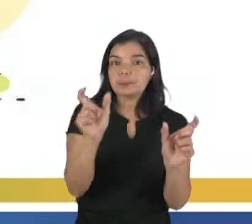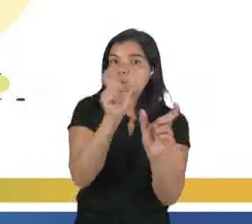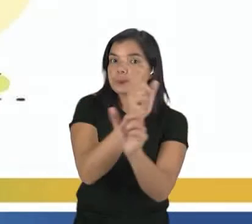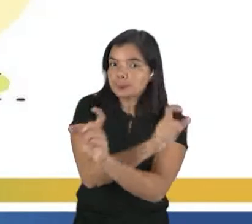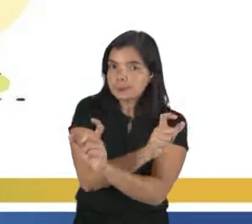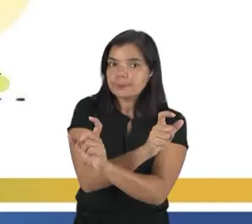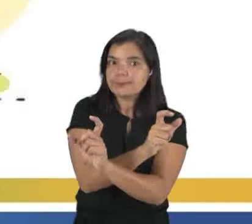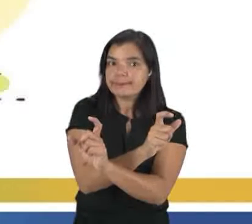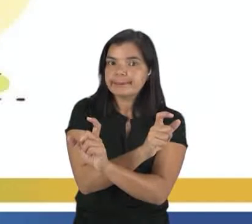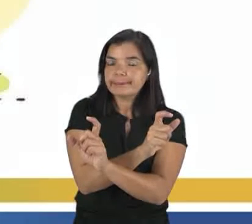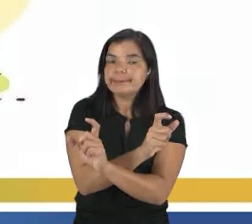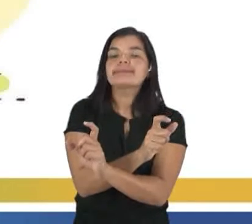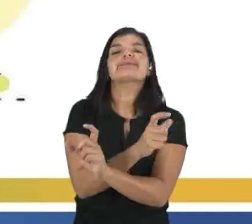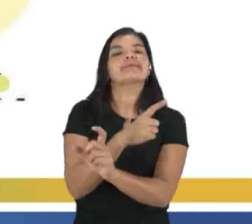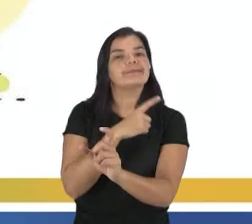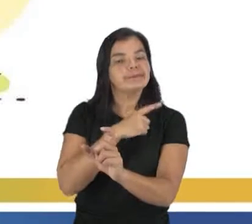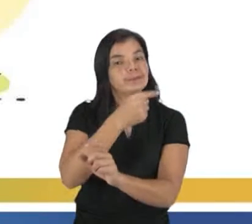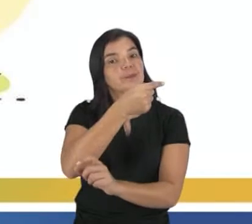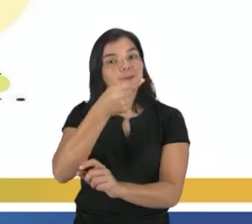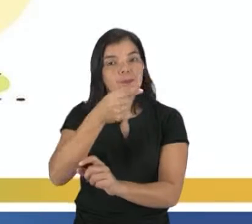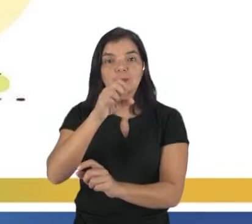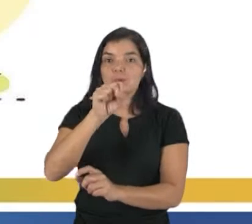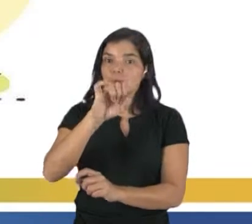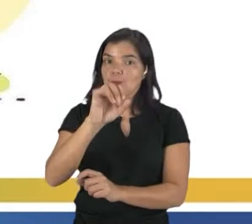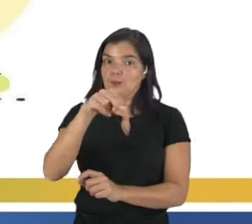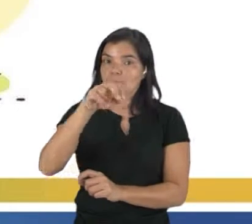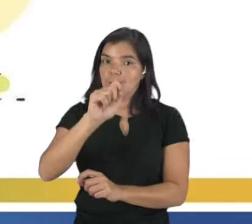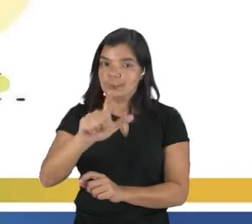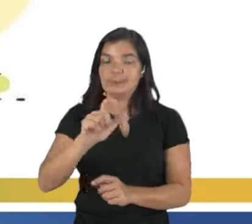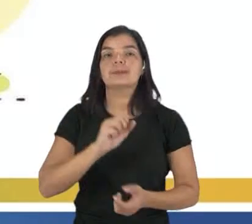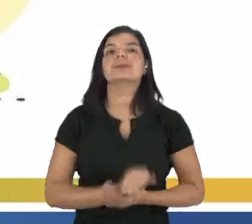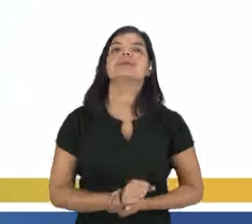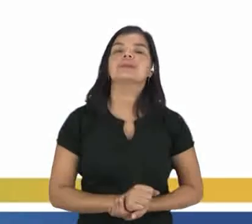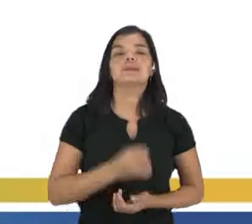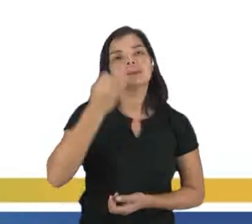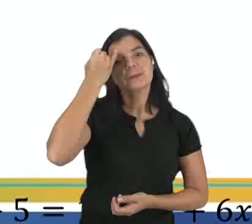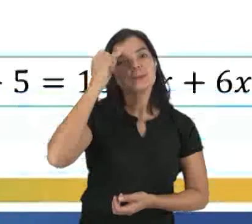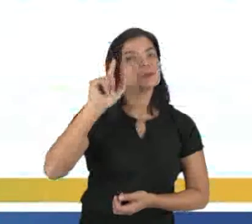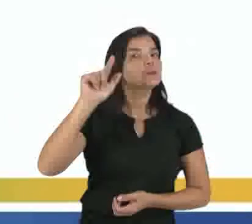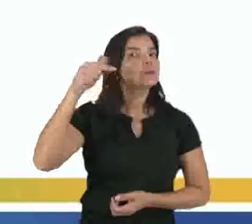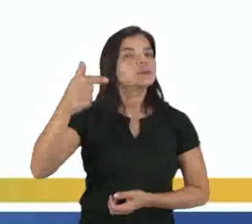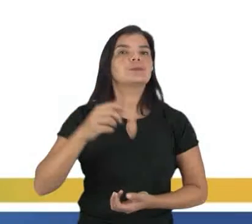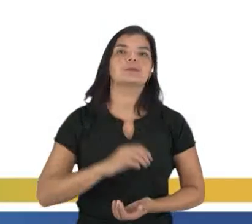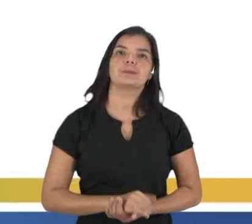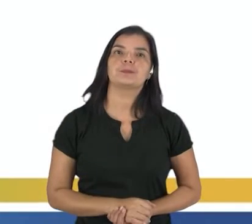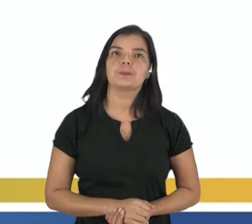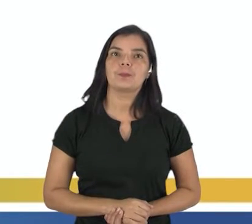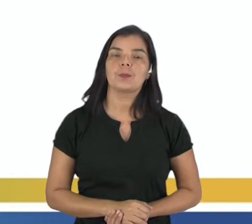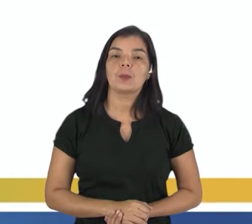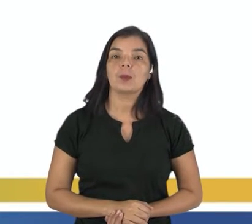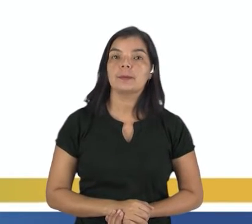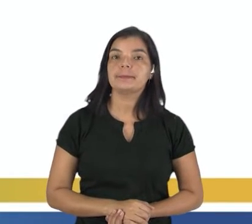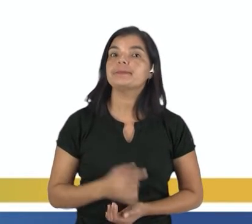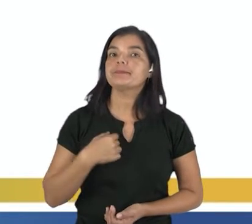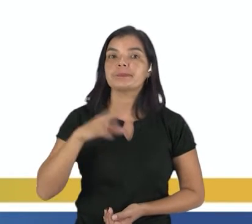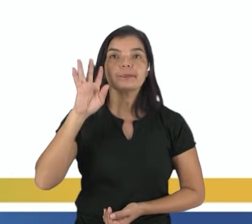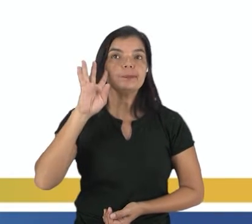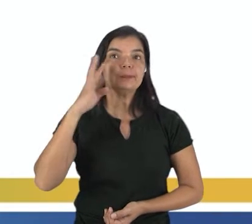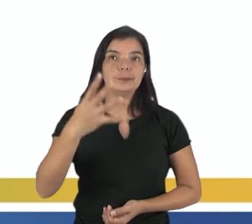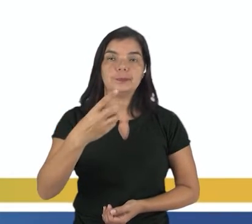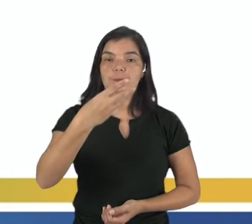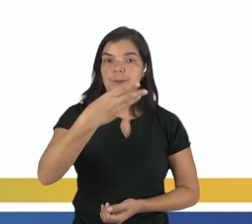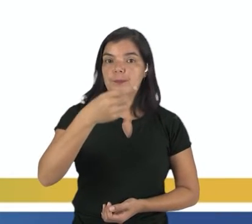trocar de membro nós trocamos seu sinal Então vamos aplicar essa ideia na próxima equação eu quero resolver